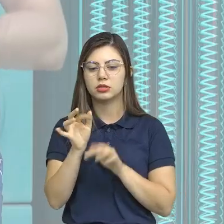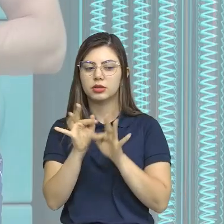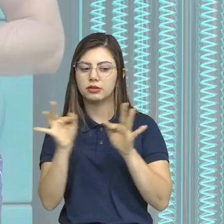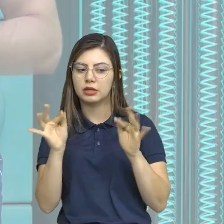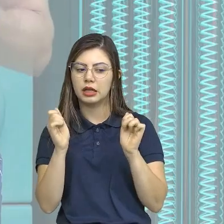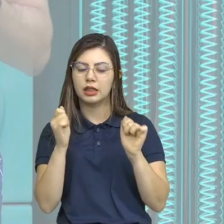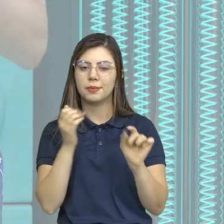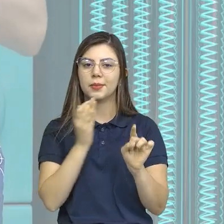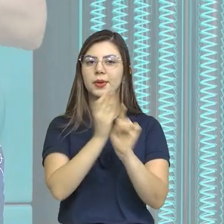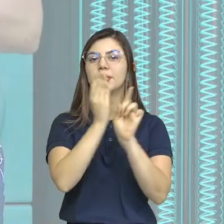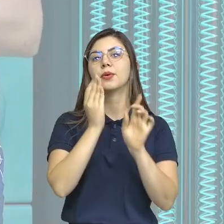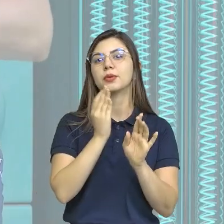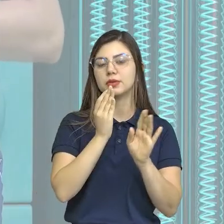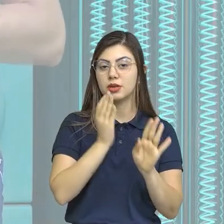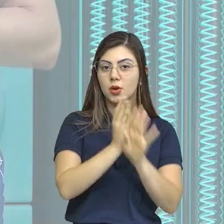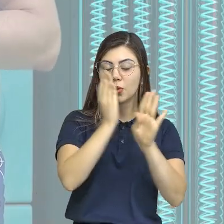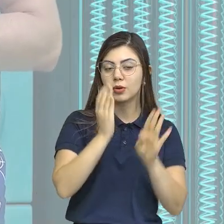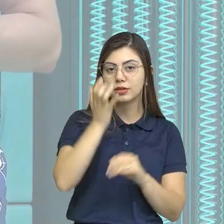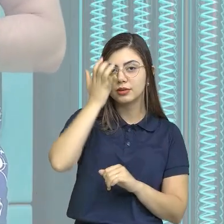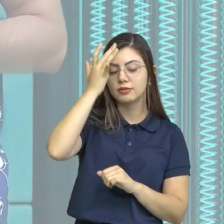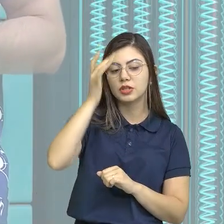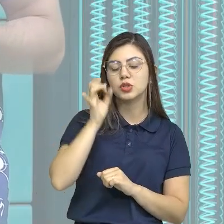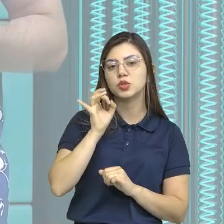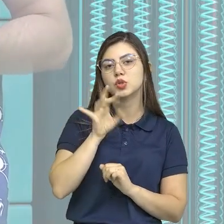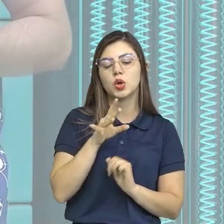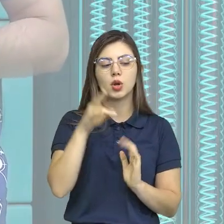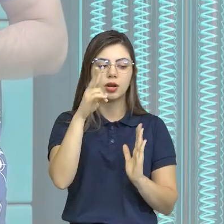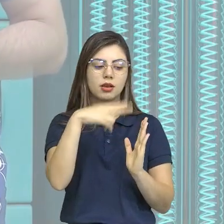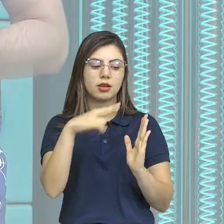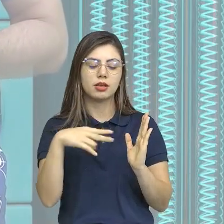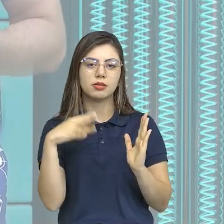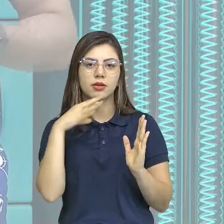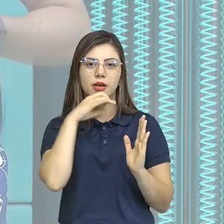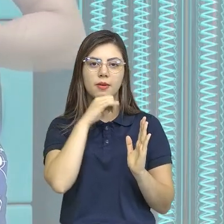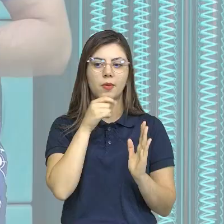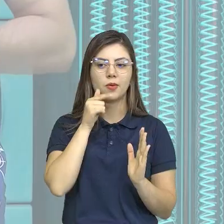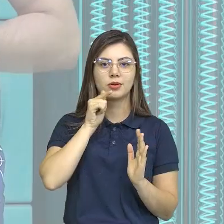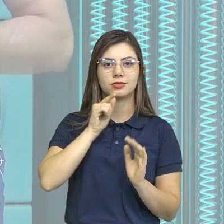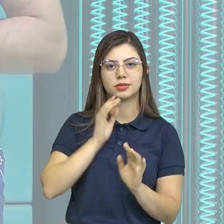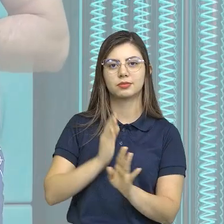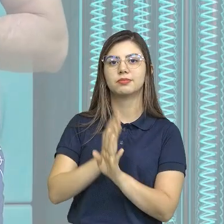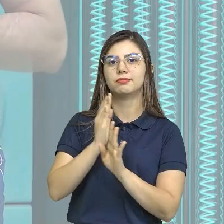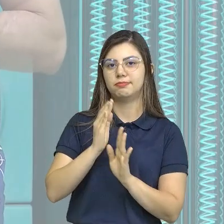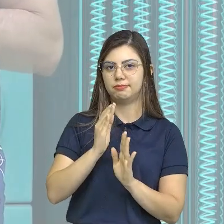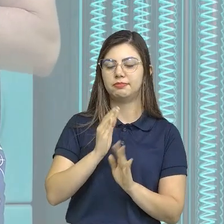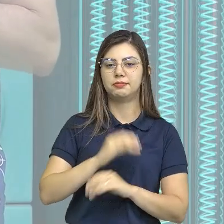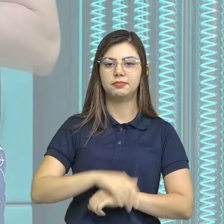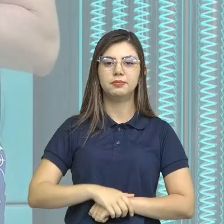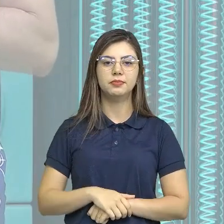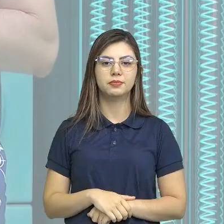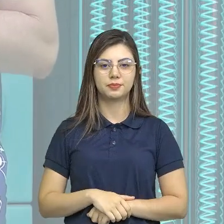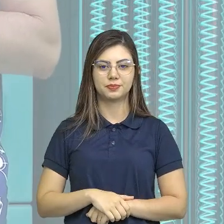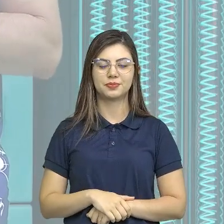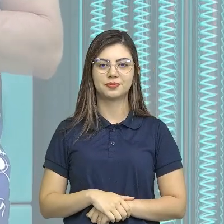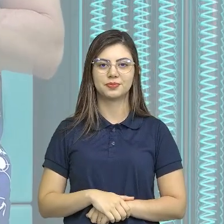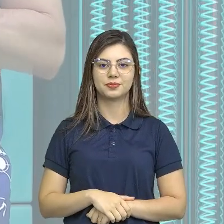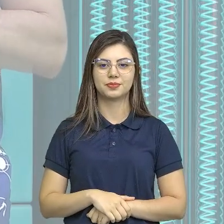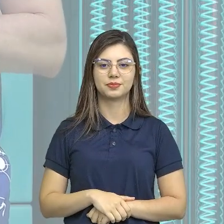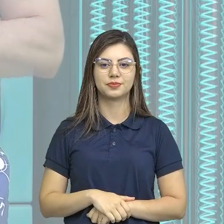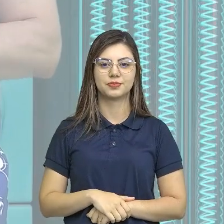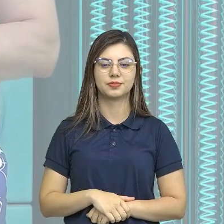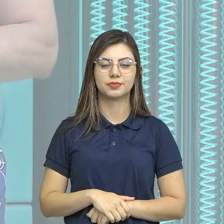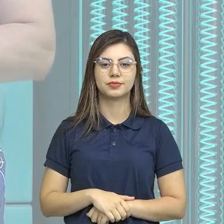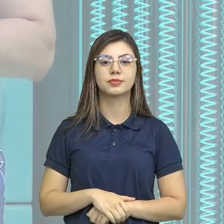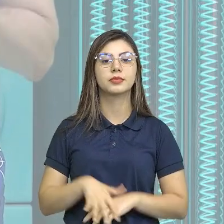somente fazendo né, uma varredura no texto e buscando uma informação específica. Tá certo?